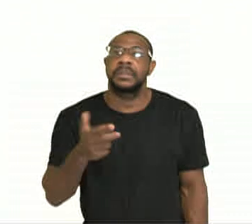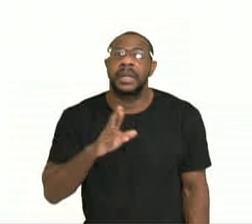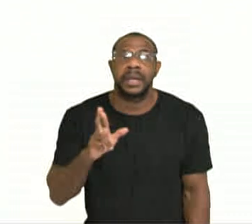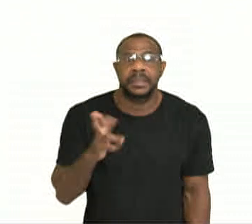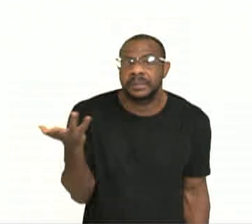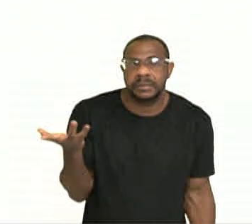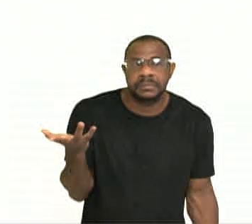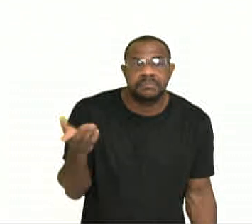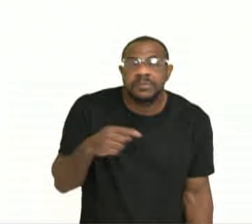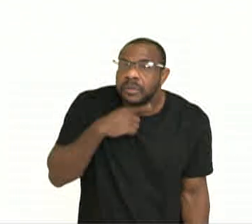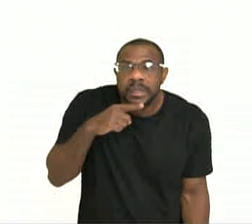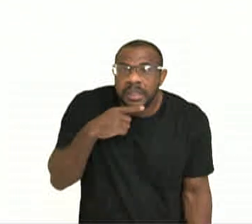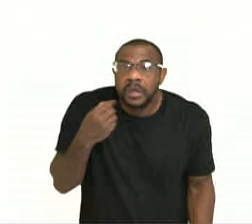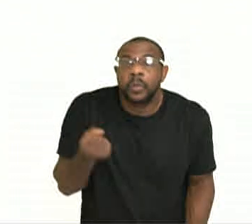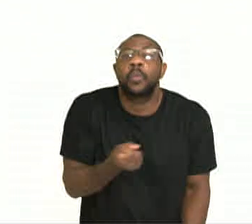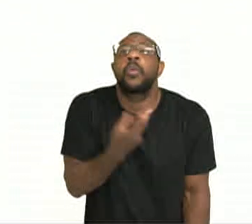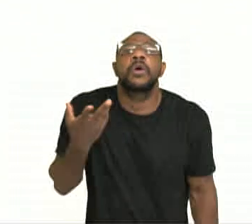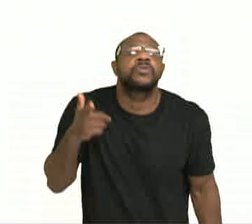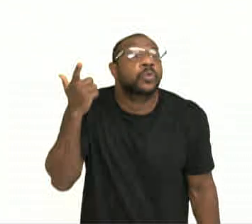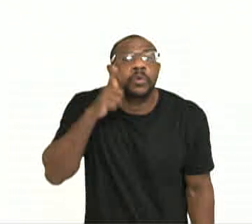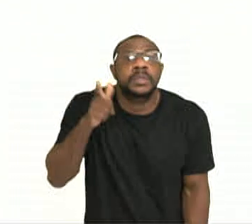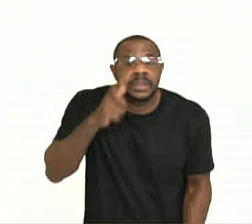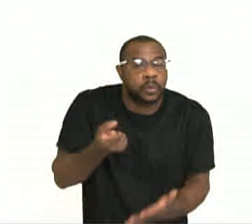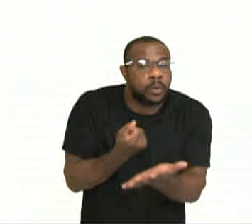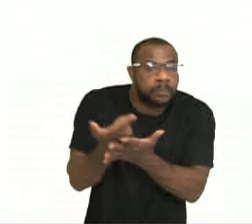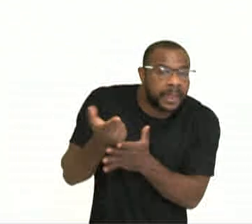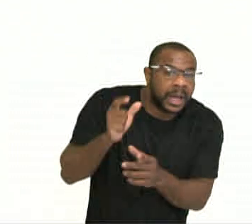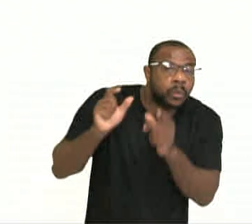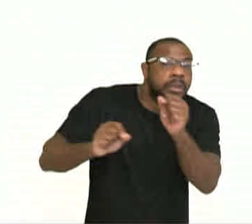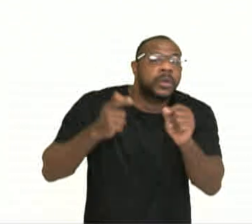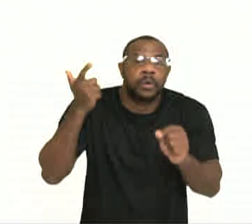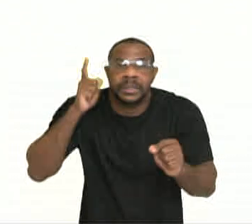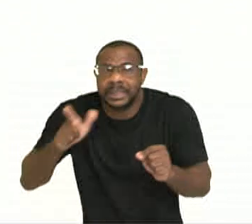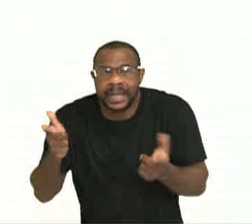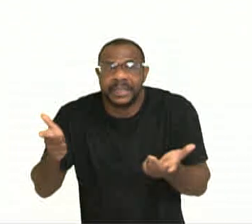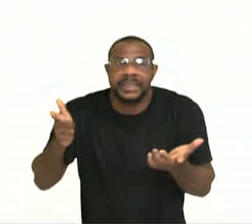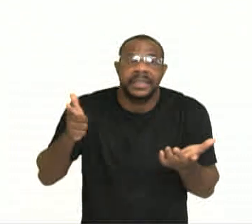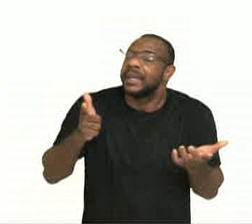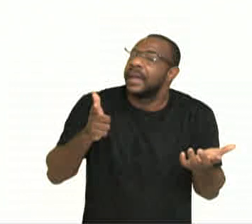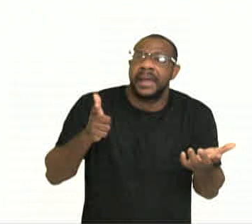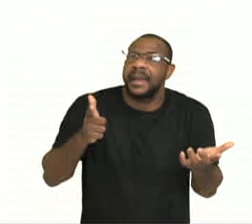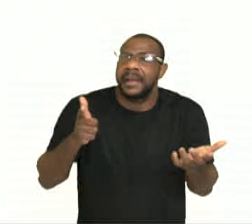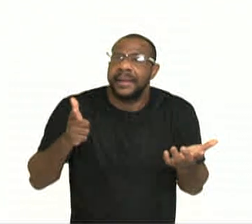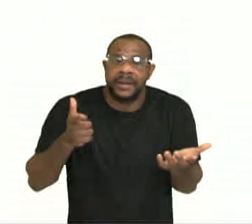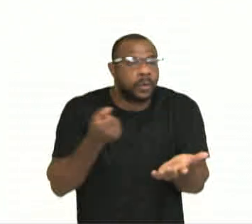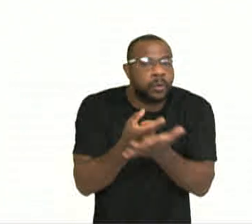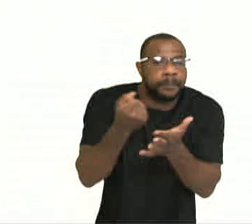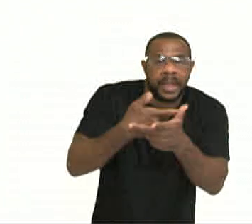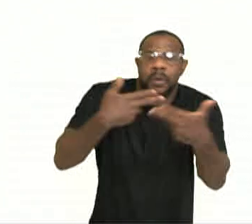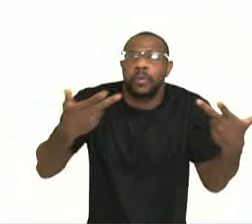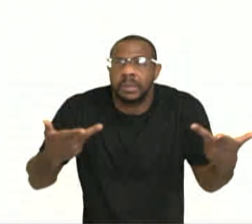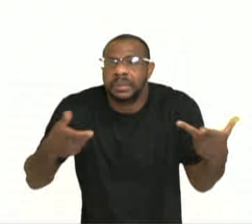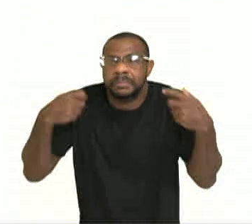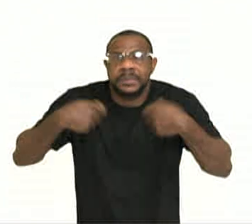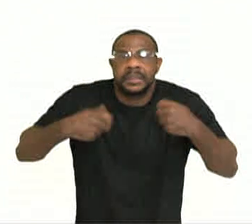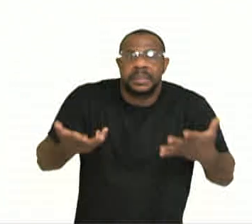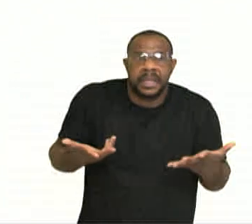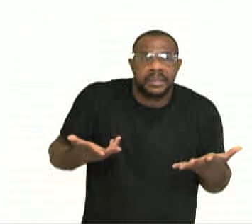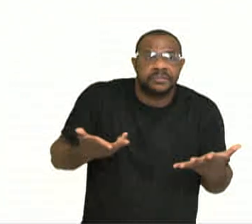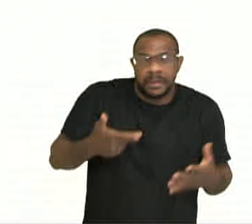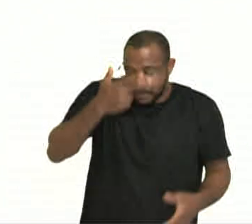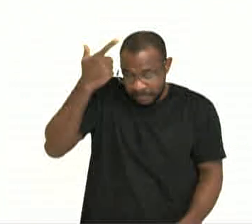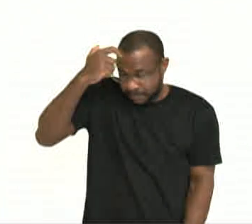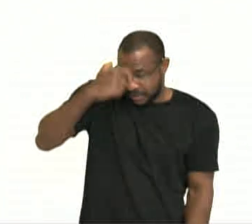fazer. O quanto eu consigo consumir ou quanto eu consigo atender das minhas necessidades enquanto